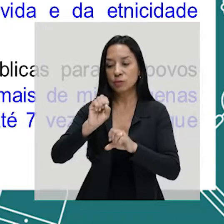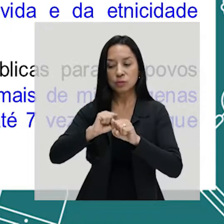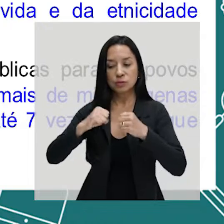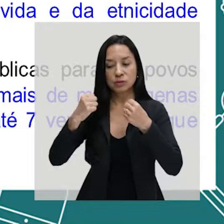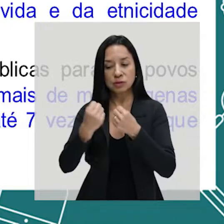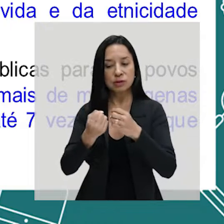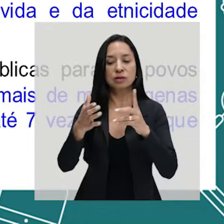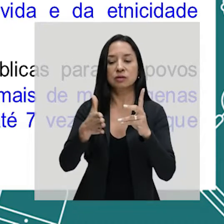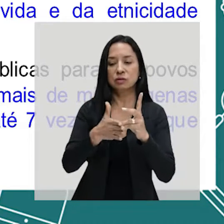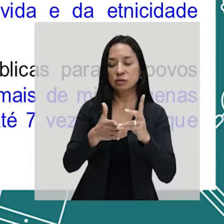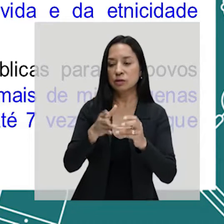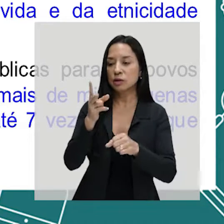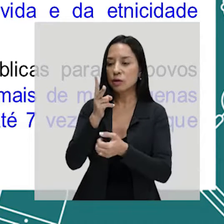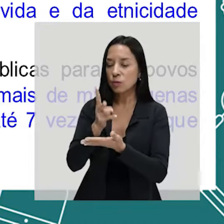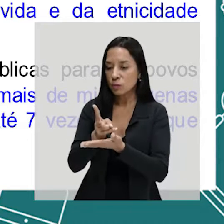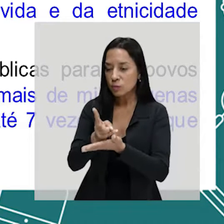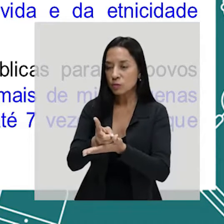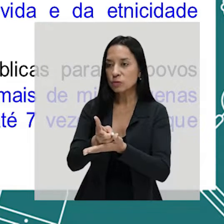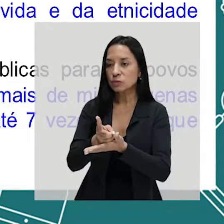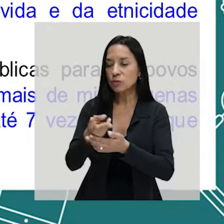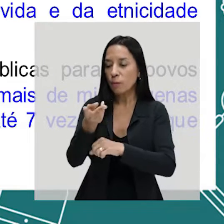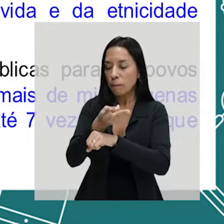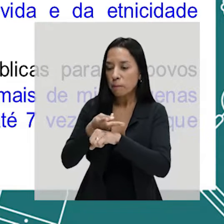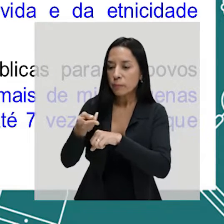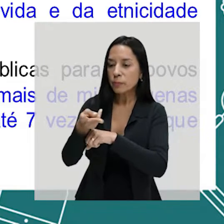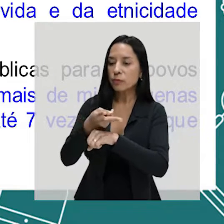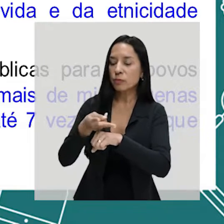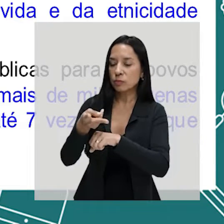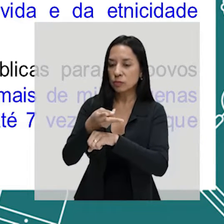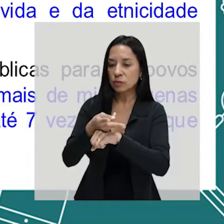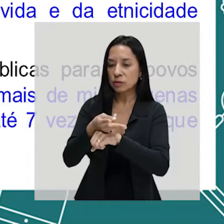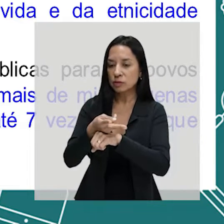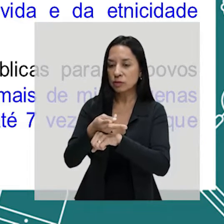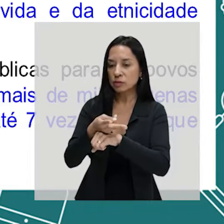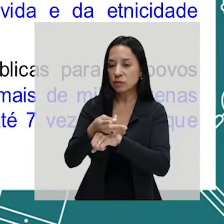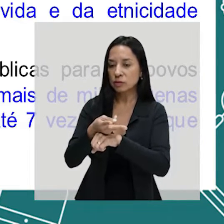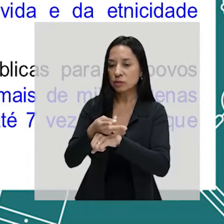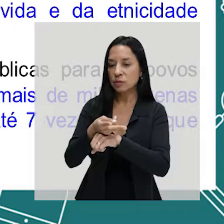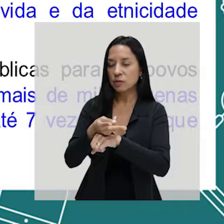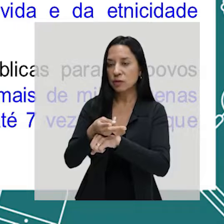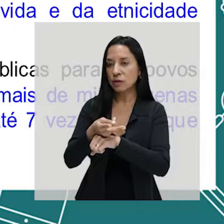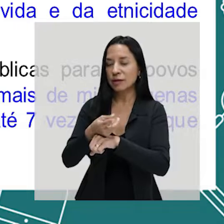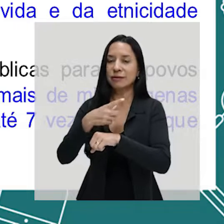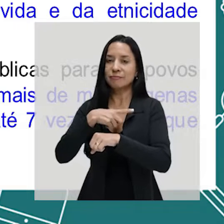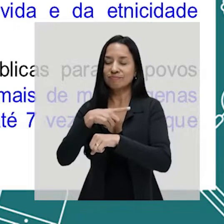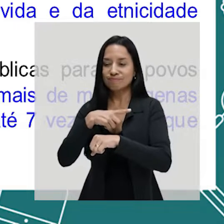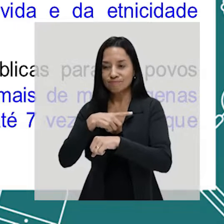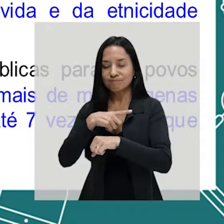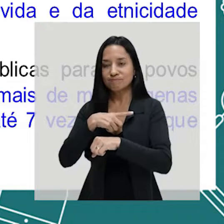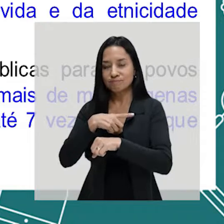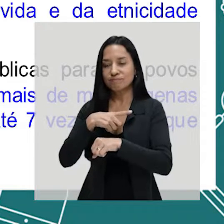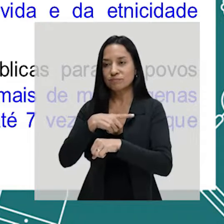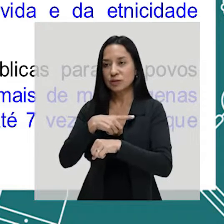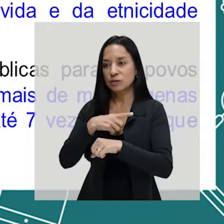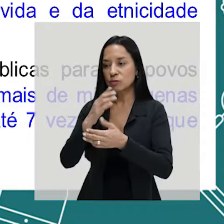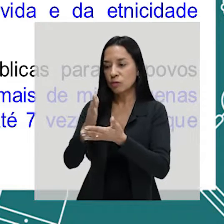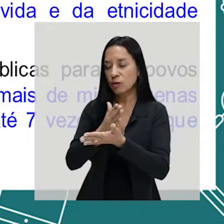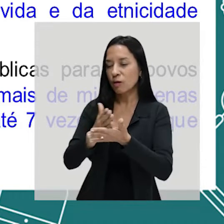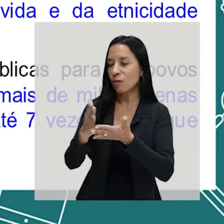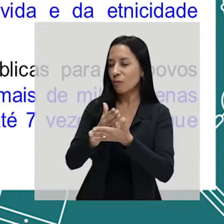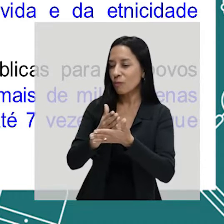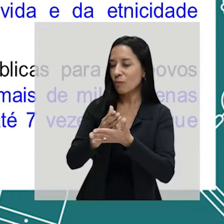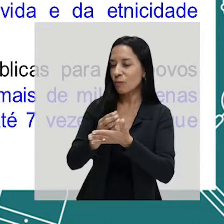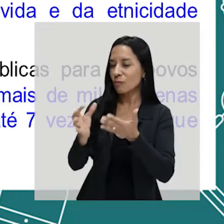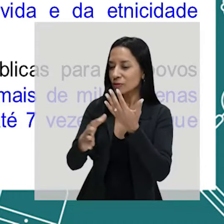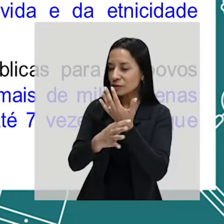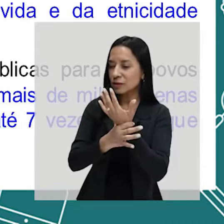continua buscando apesar de algumas garantias constitucionais presentes da Carta